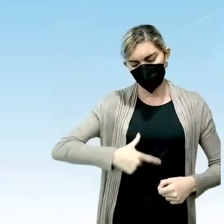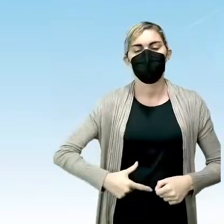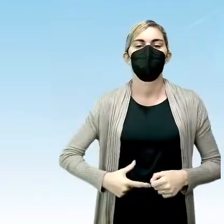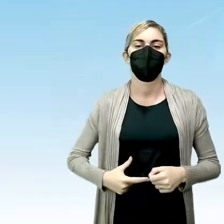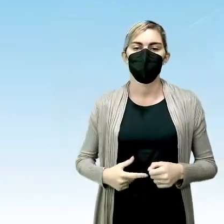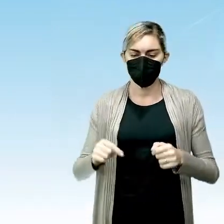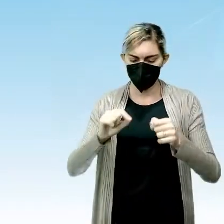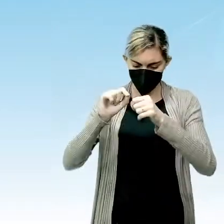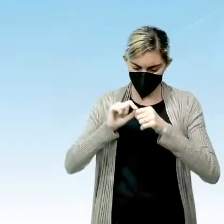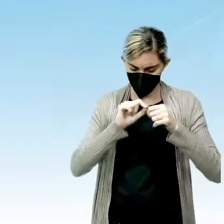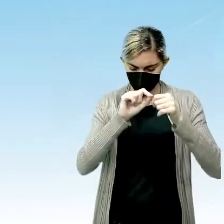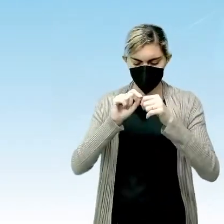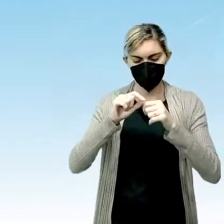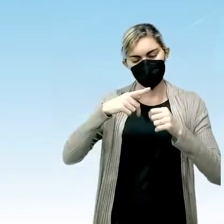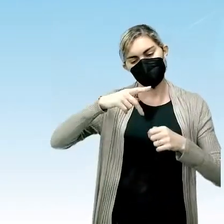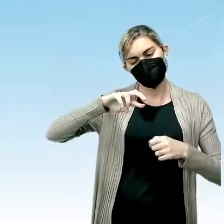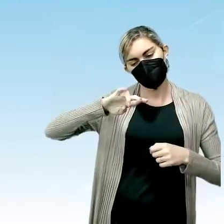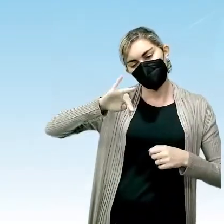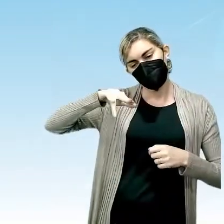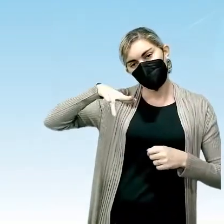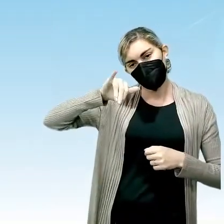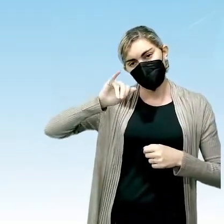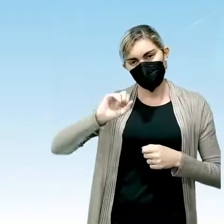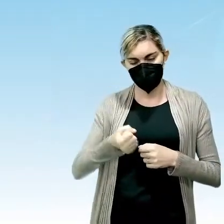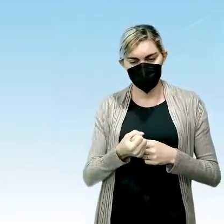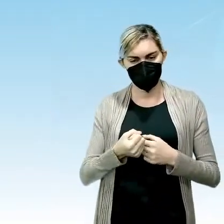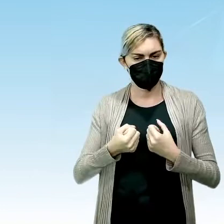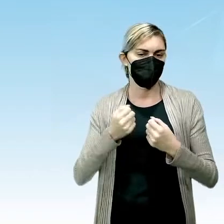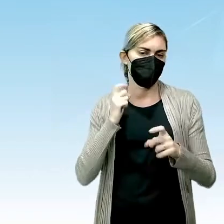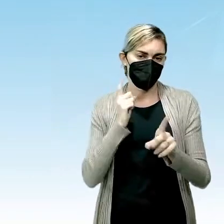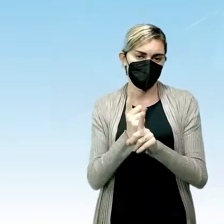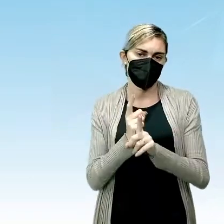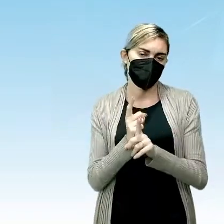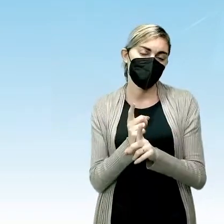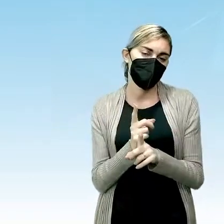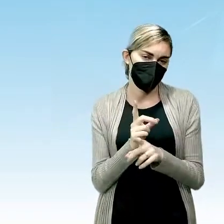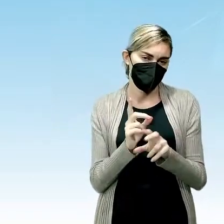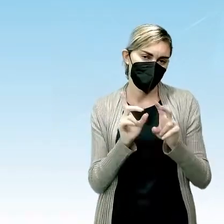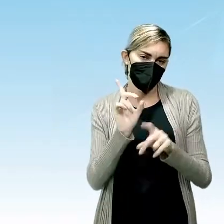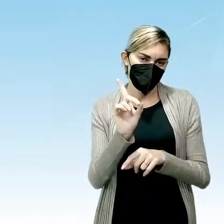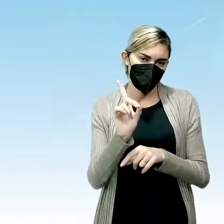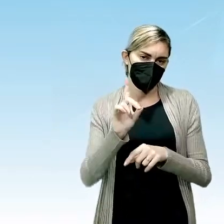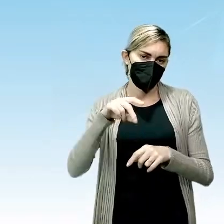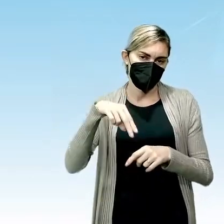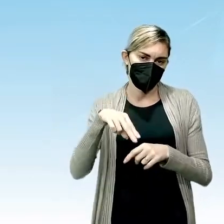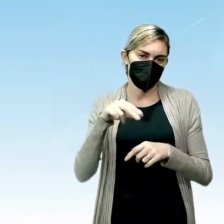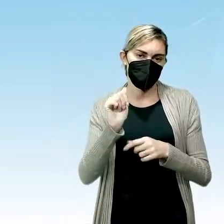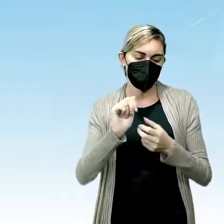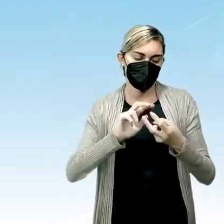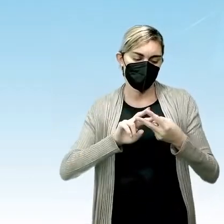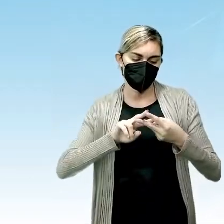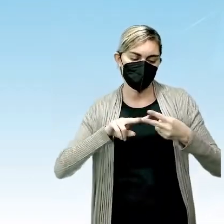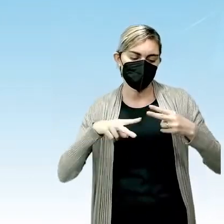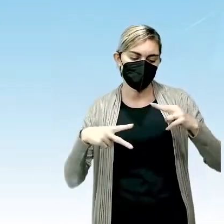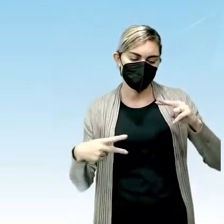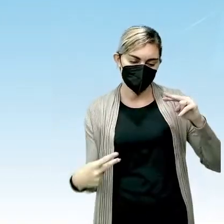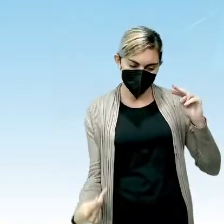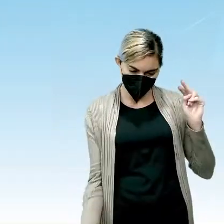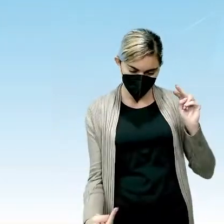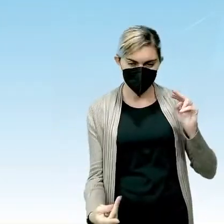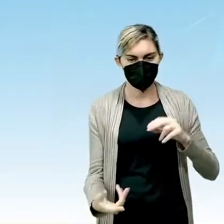proteínas encontradas nos seres vivos. Quando se fala do DNA, ele vai ser um ácido nucleico que é